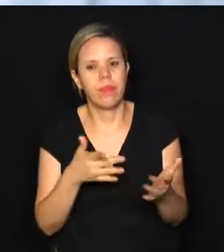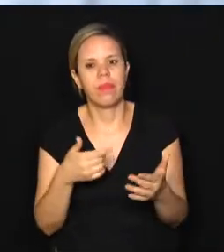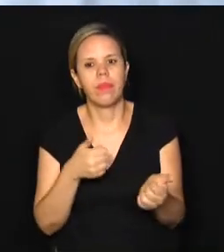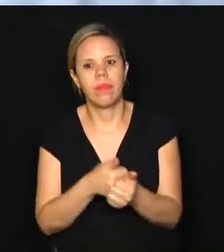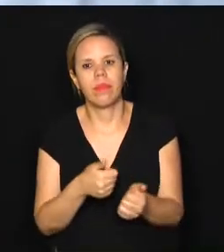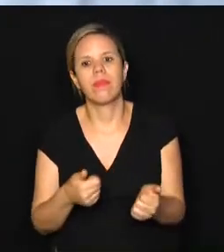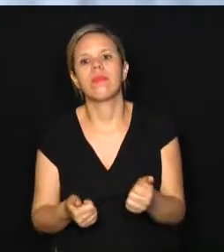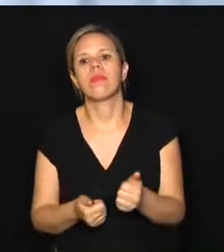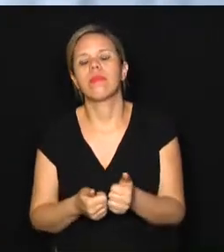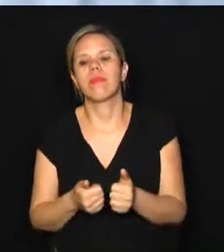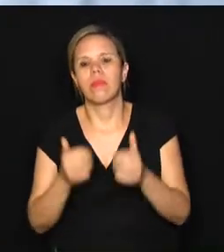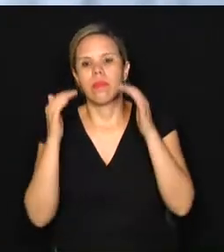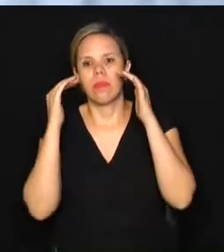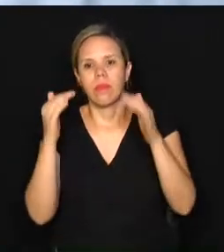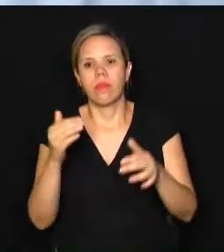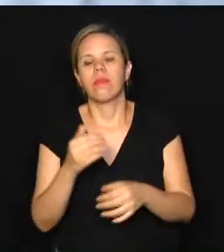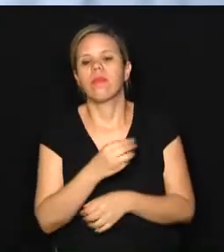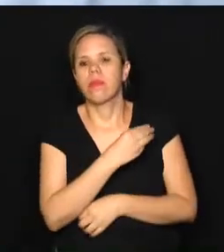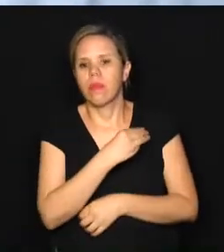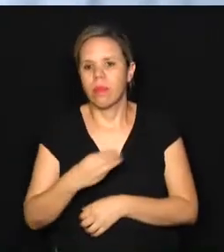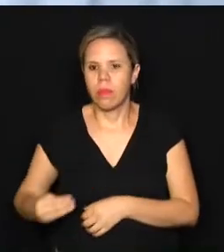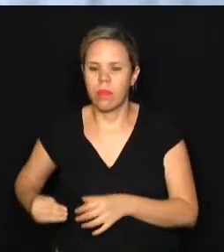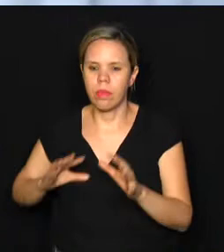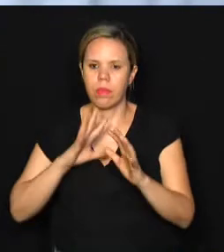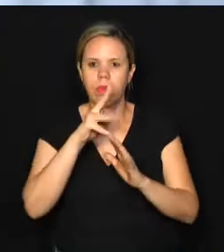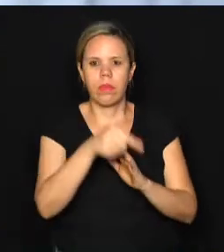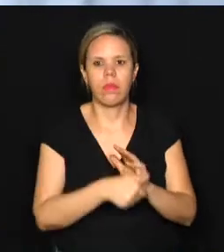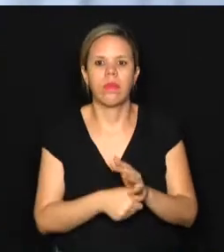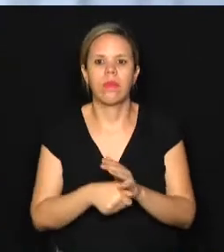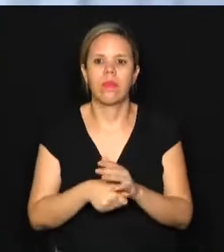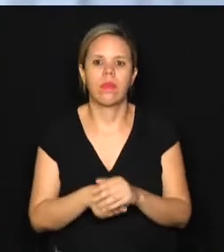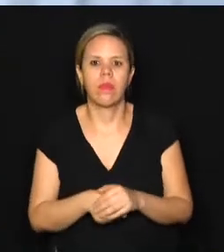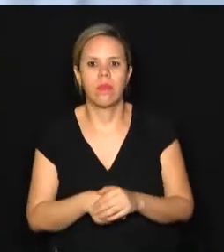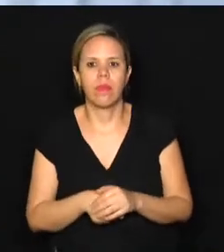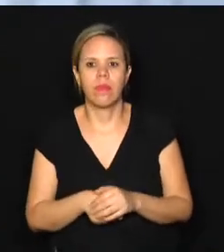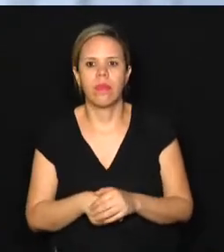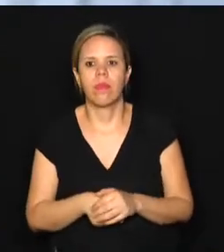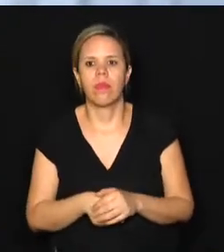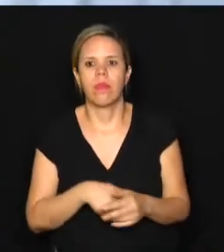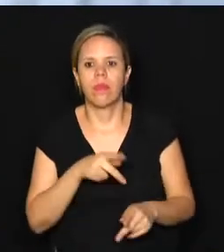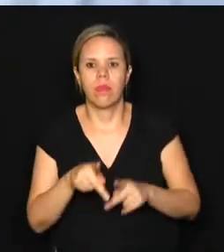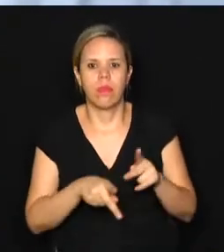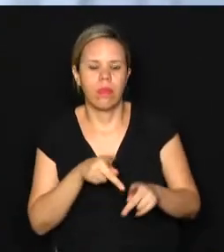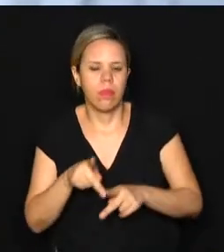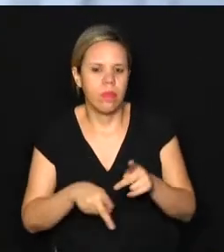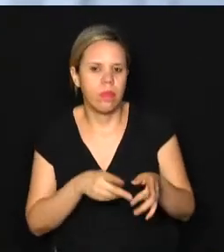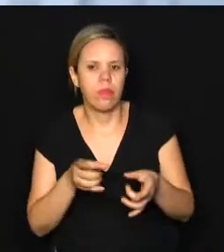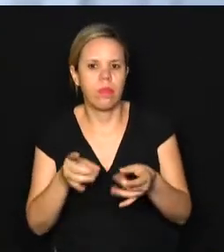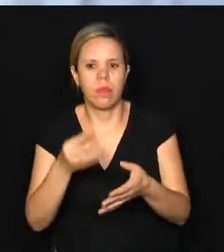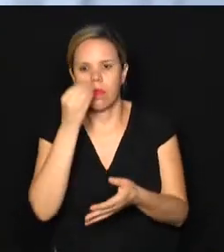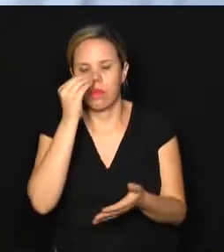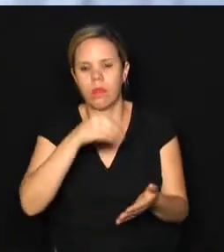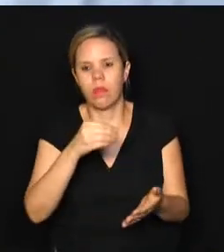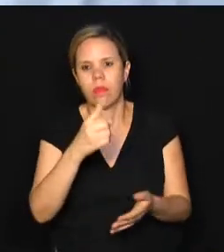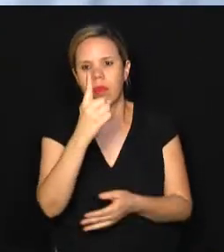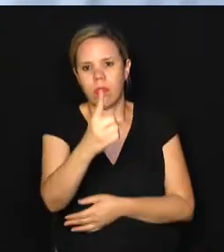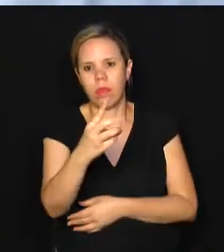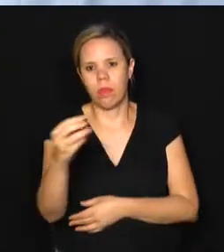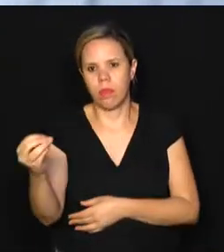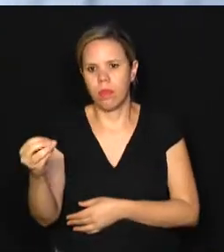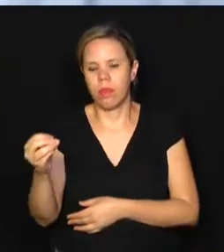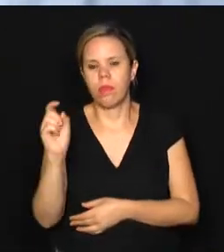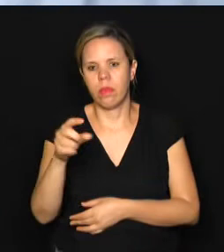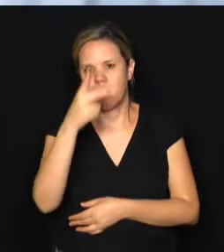a orientação do ministro do Meio Ambiente, que é de passar a boiada enquanto a população está morrendo, 130 mil brasileiros mortos